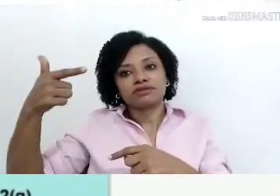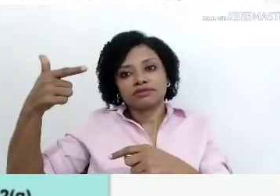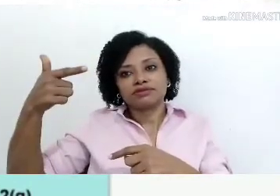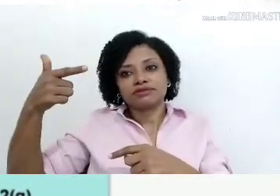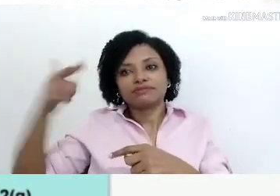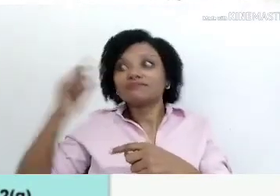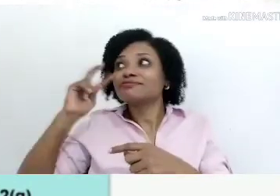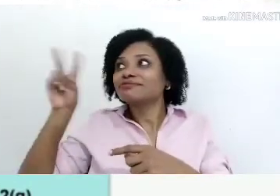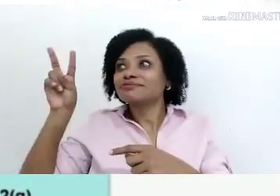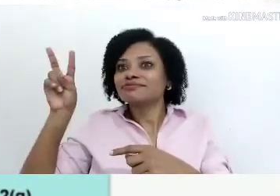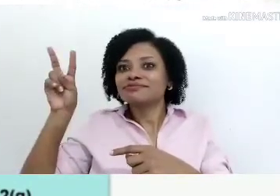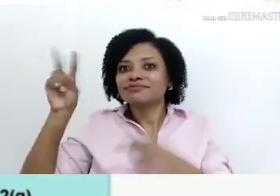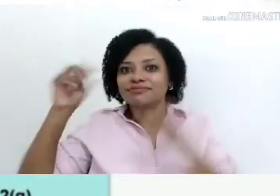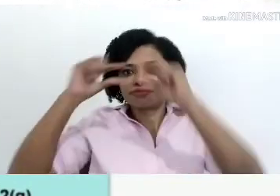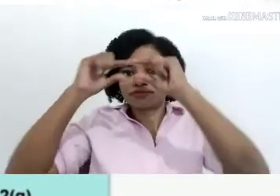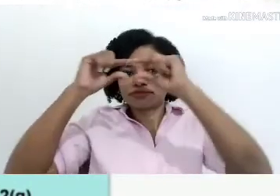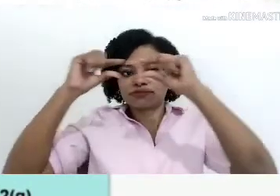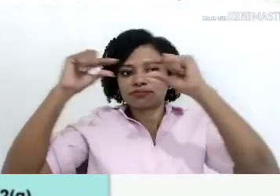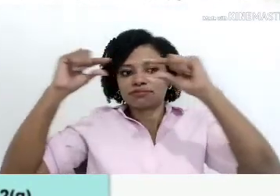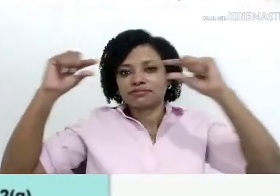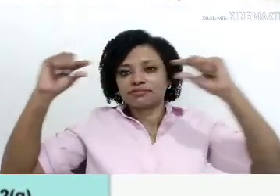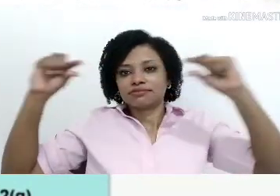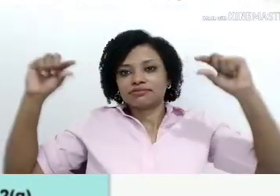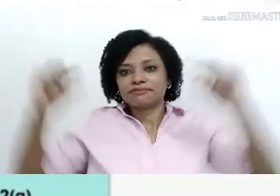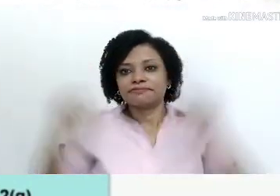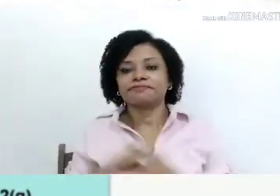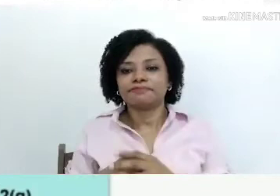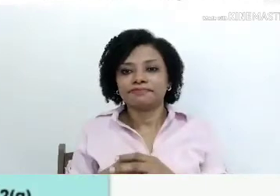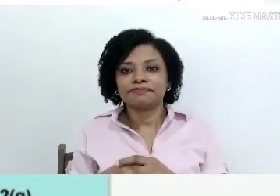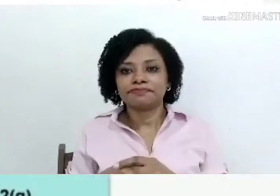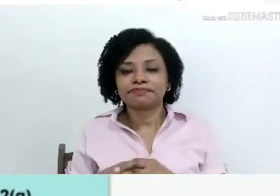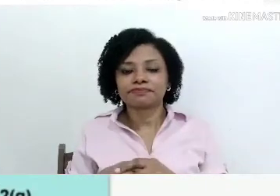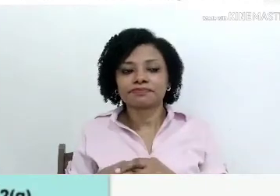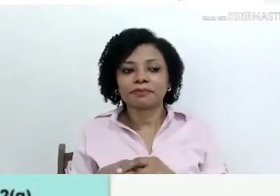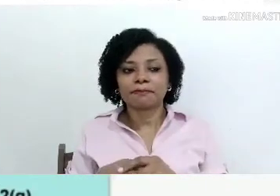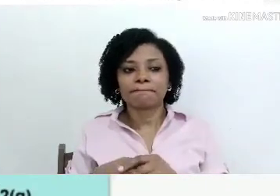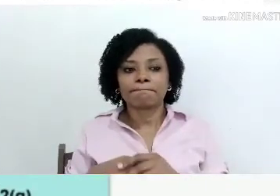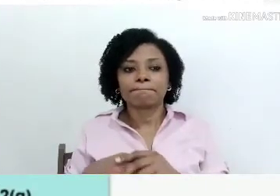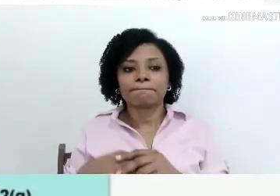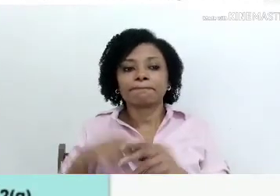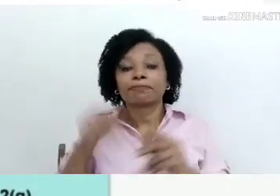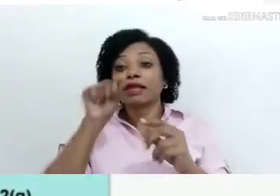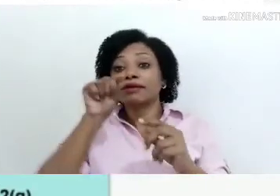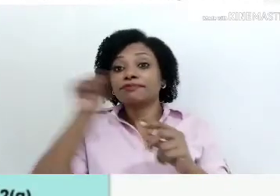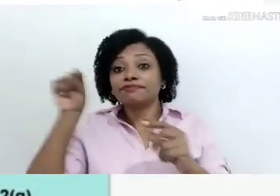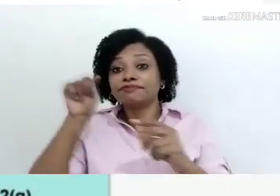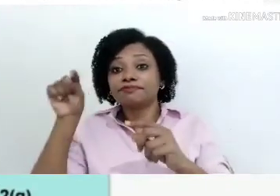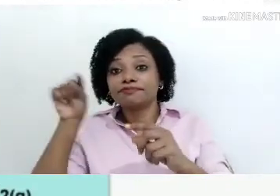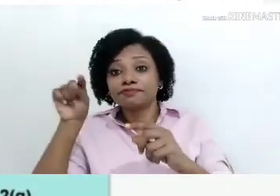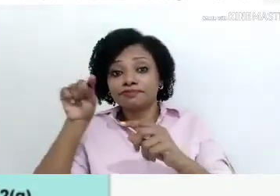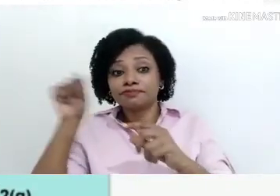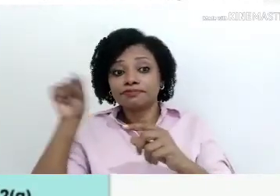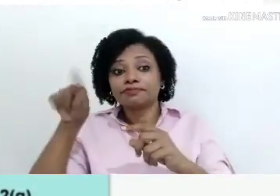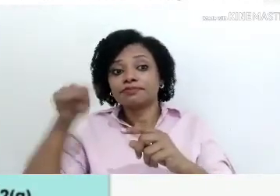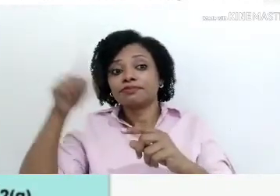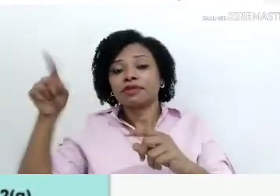ser quilocal ou quilojoule, como eu falei para vocês. Dando, né?